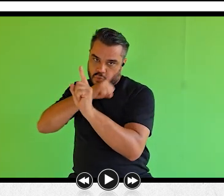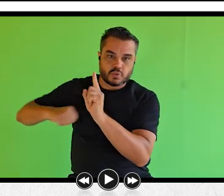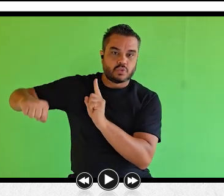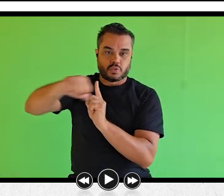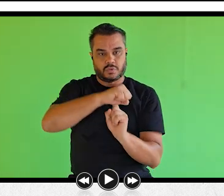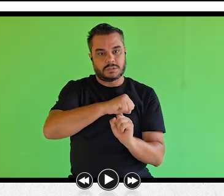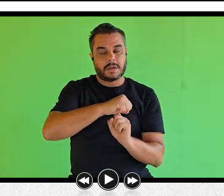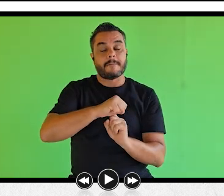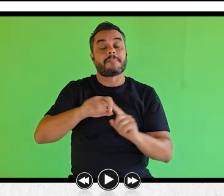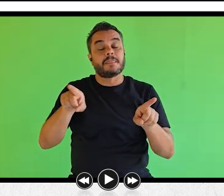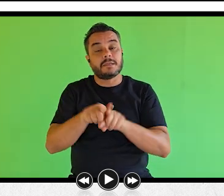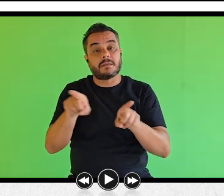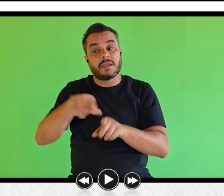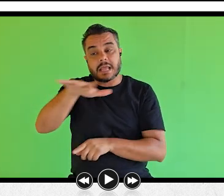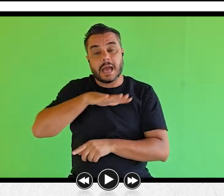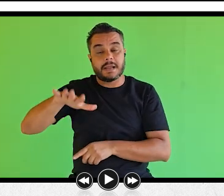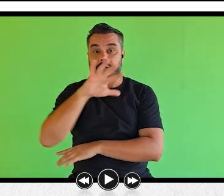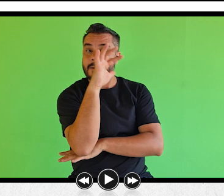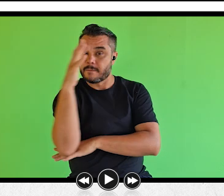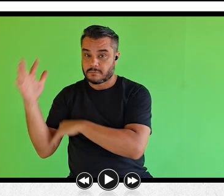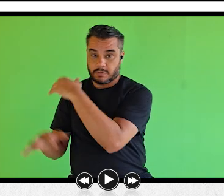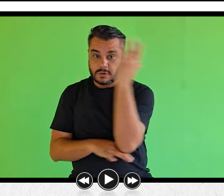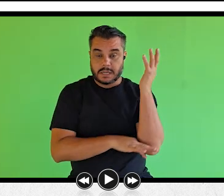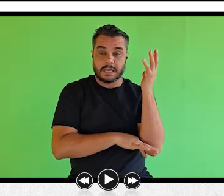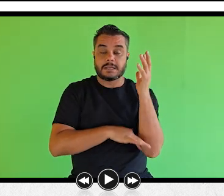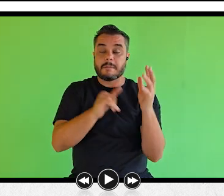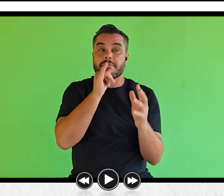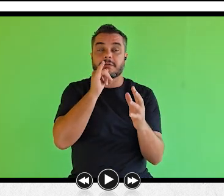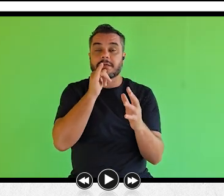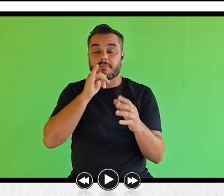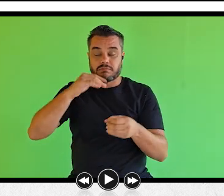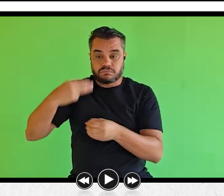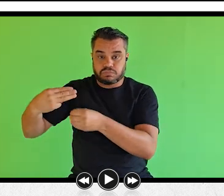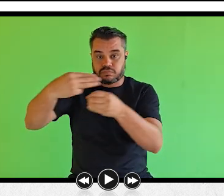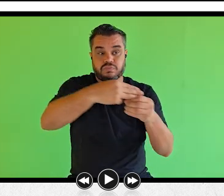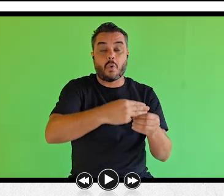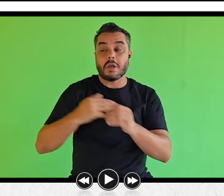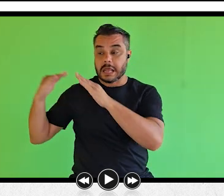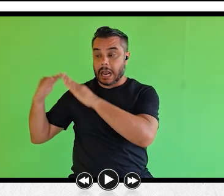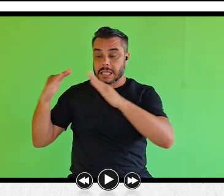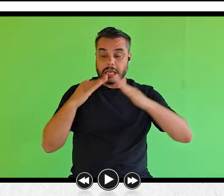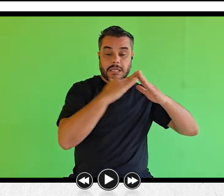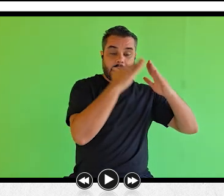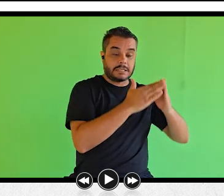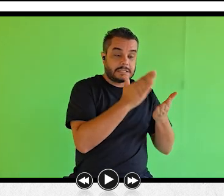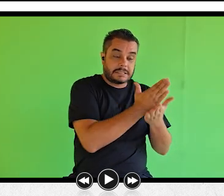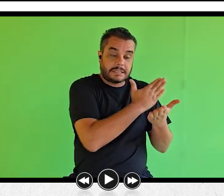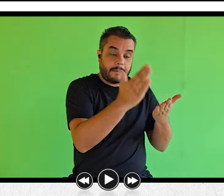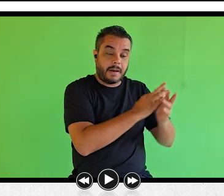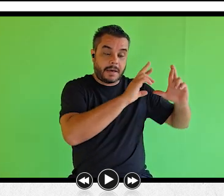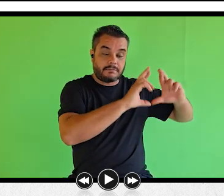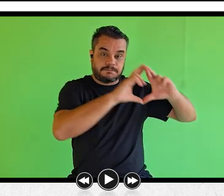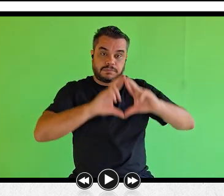realizada de porta em porta ou pelo trabalho de triagem dos resíduos sólidos realizados por esses catadores. Deve ser institucionalizada e contar